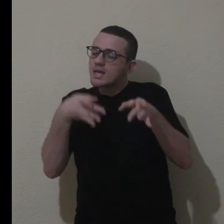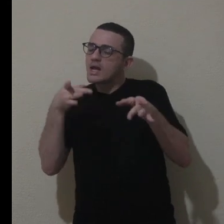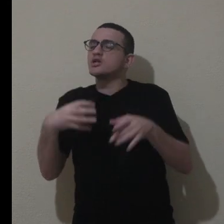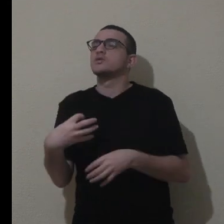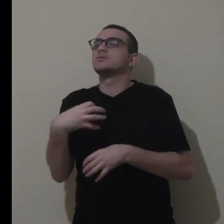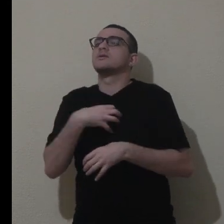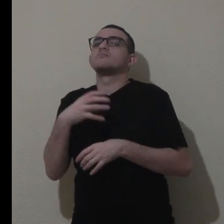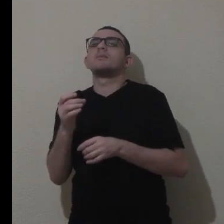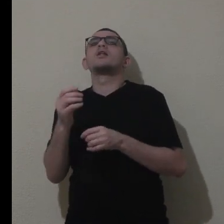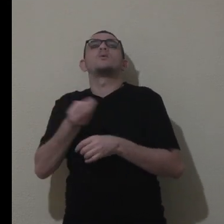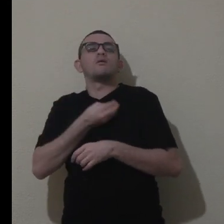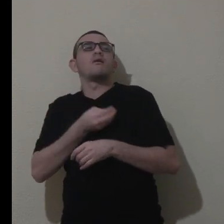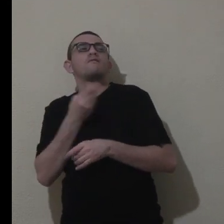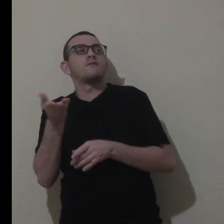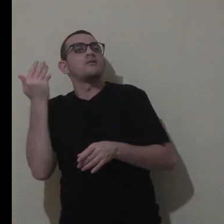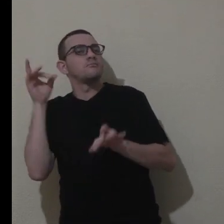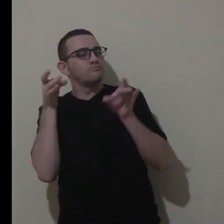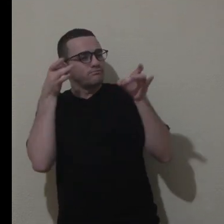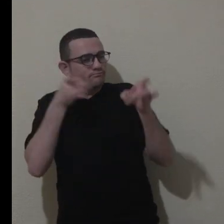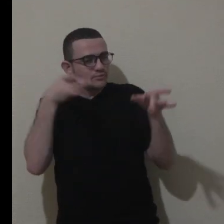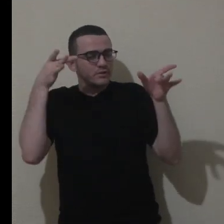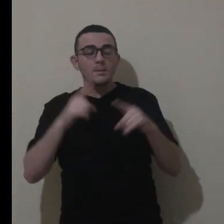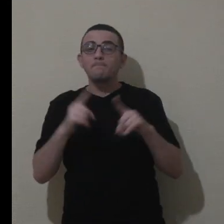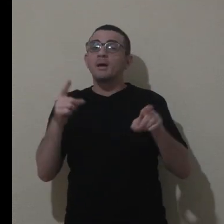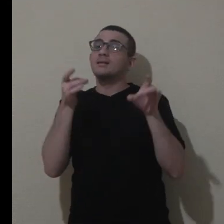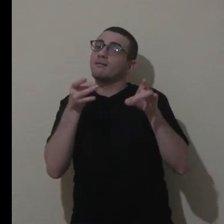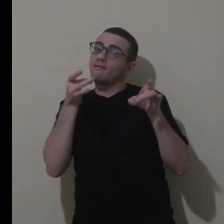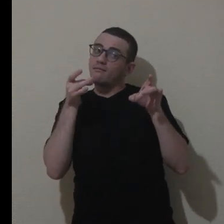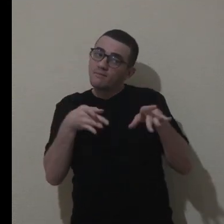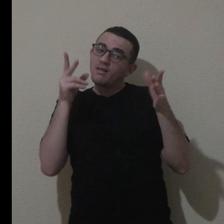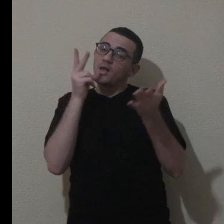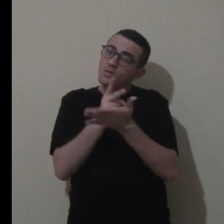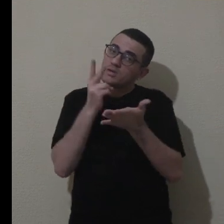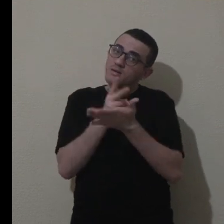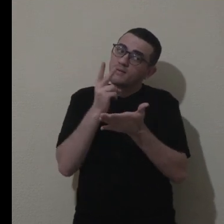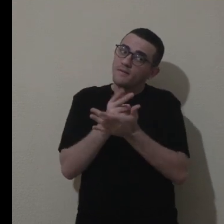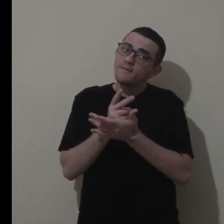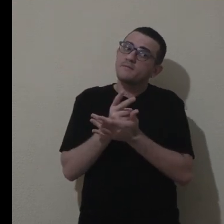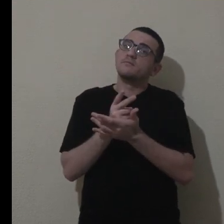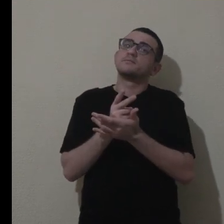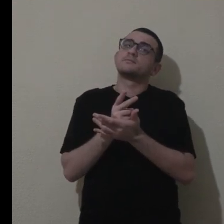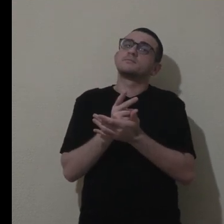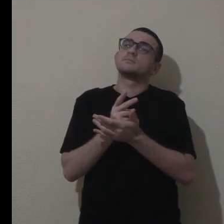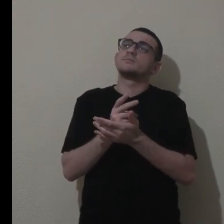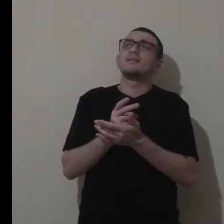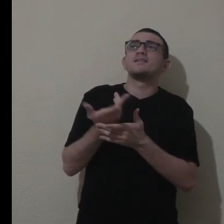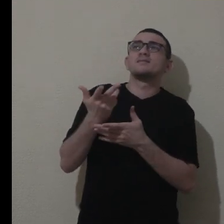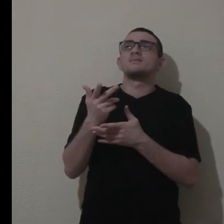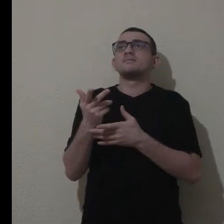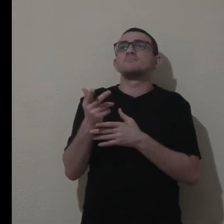foram negligenciados, né? Mas a negligência é a forma mais frequente e talvez uma